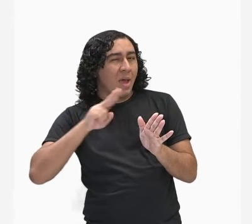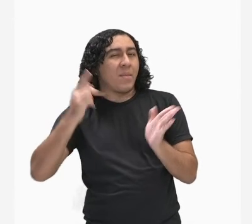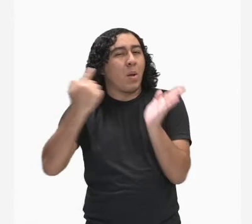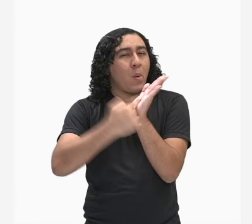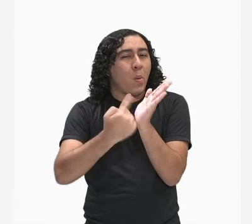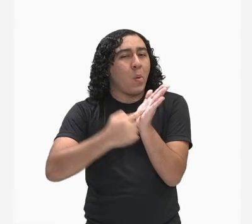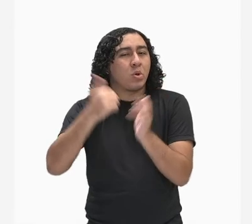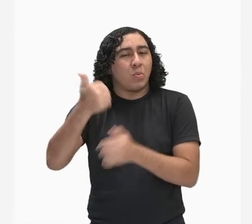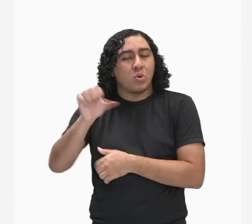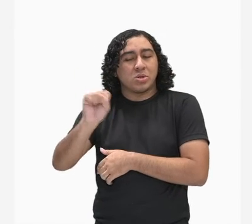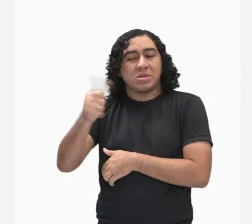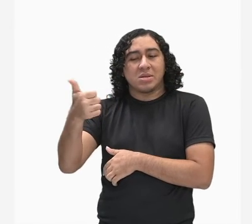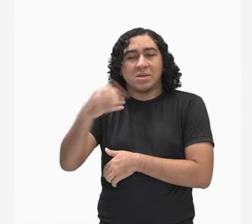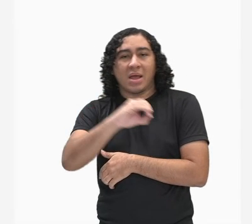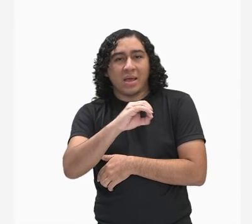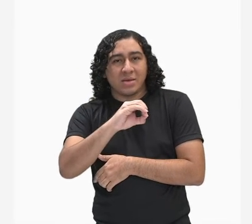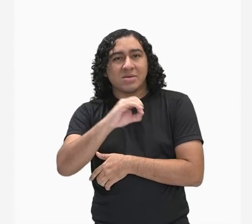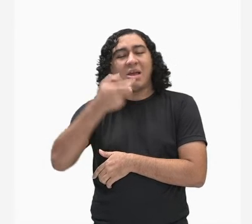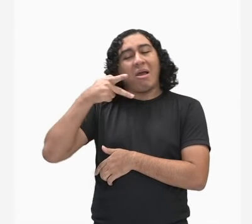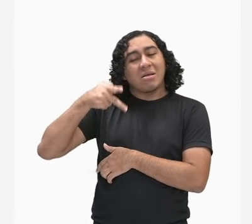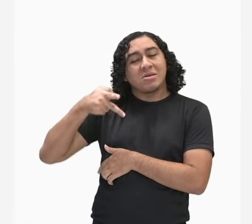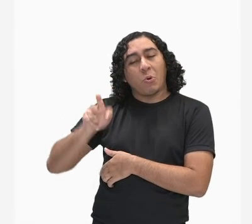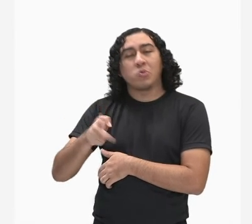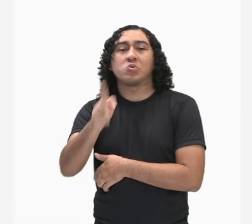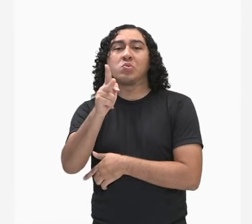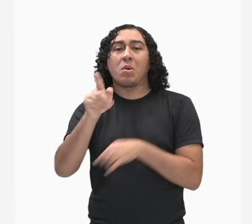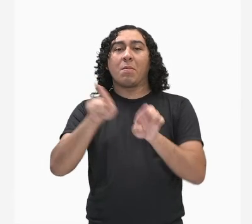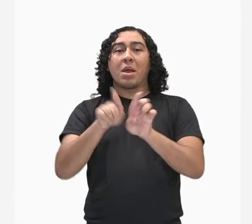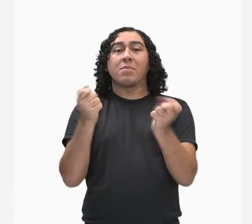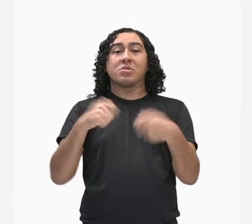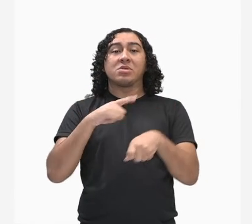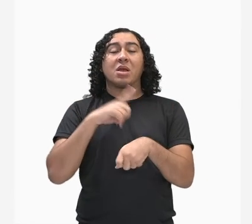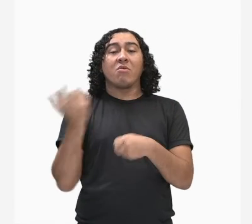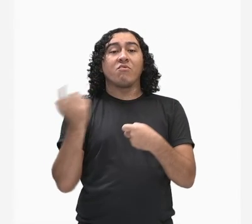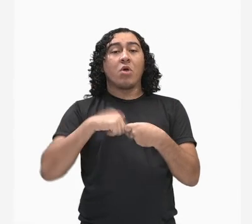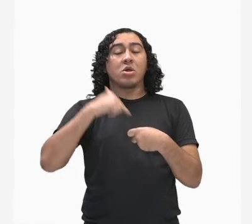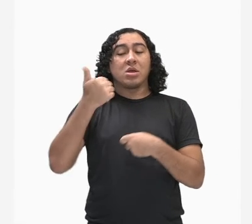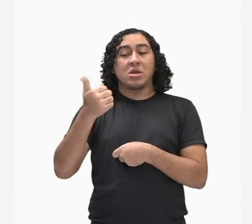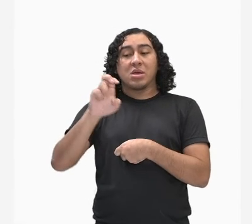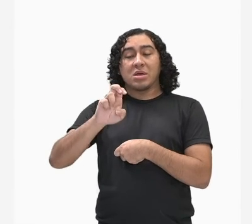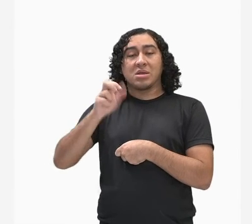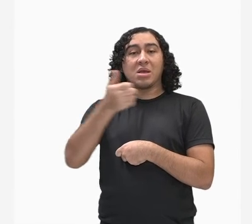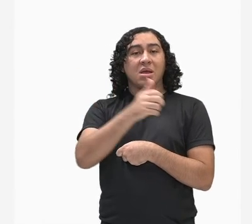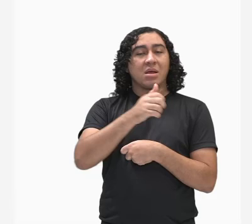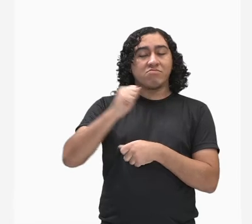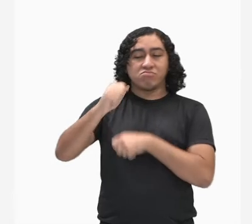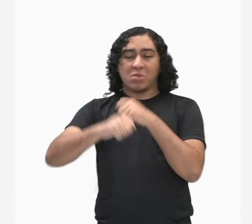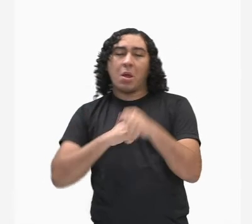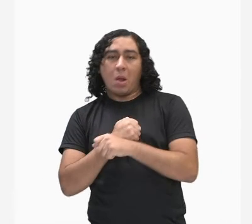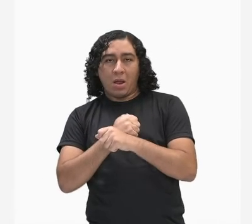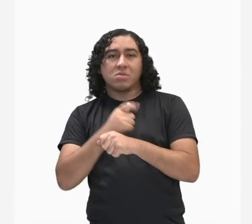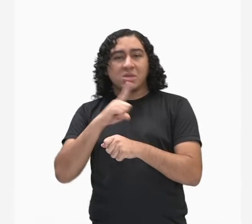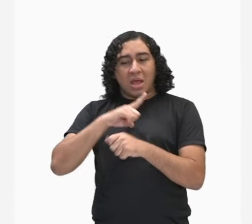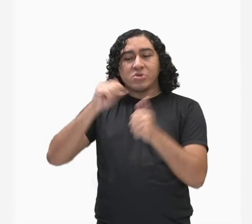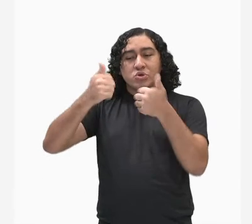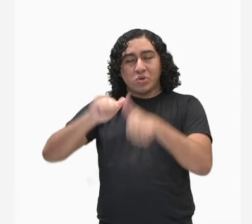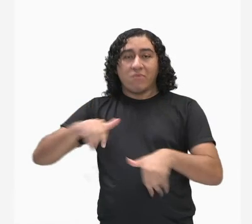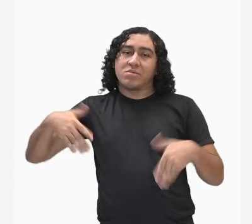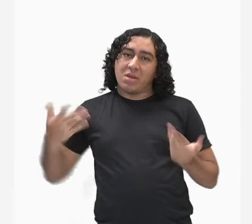eram indeterminados, por tempo indeterminado, mas que poderiam ser revistos de 15 em 15 anos. Então, olha, nós temos que